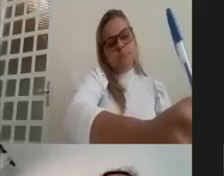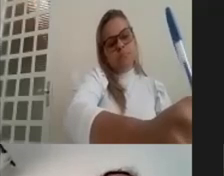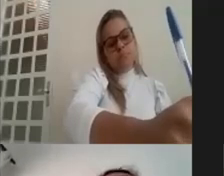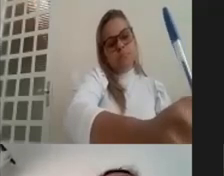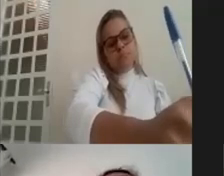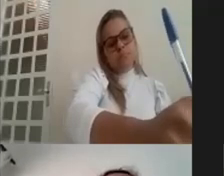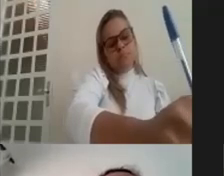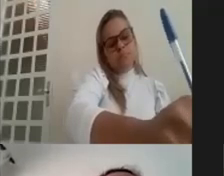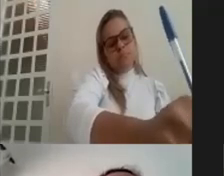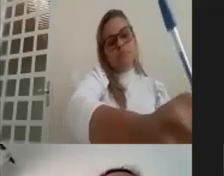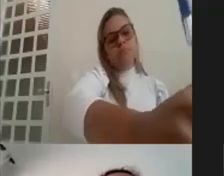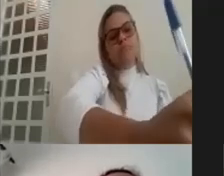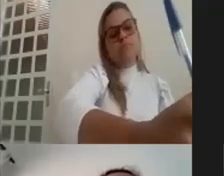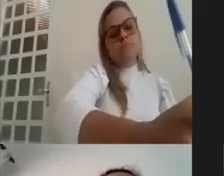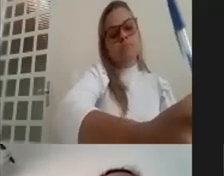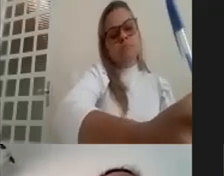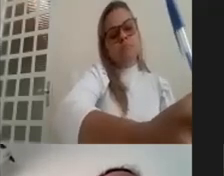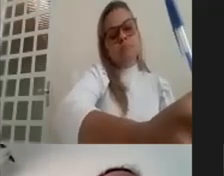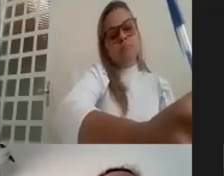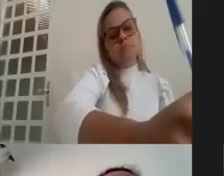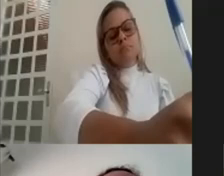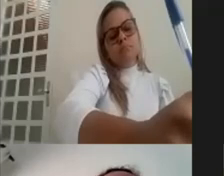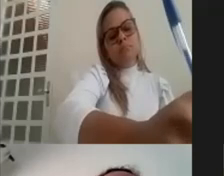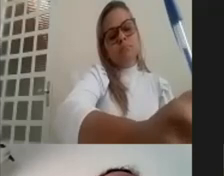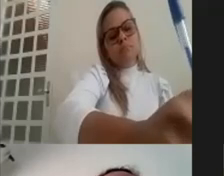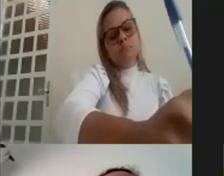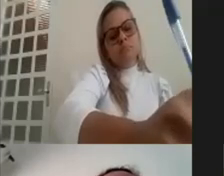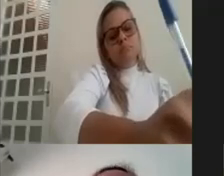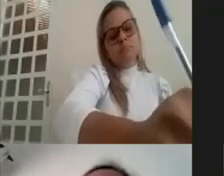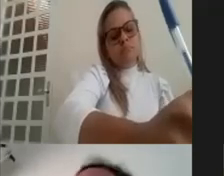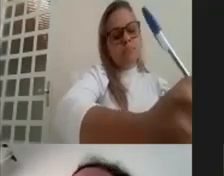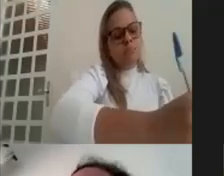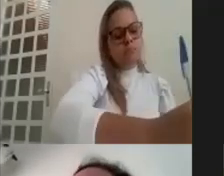Eu tô com o picuá cheio de tudo aquilo que você vem fazendo comigo.